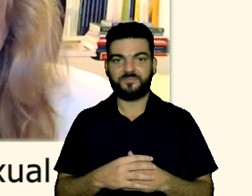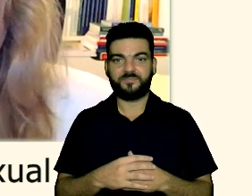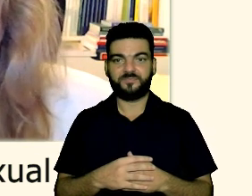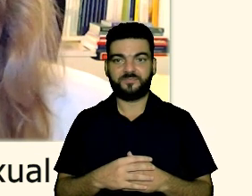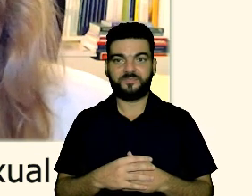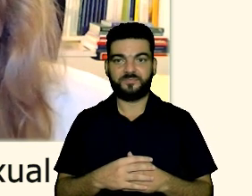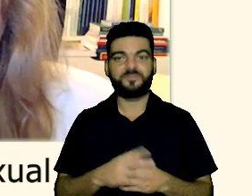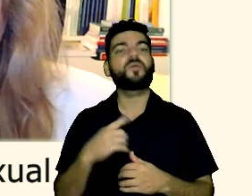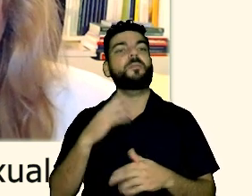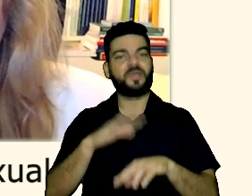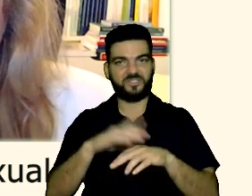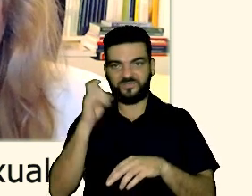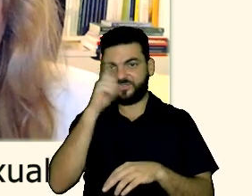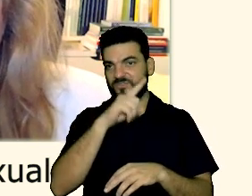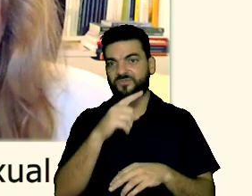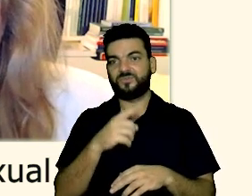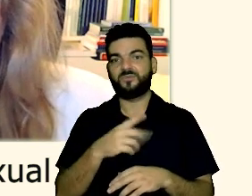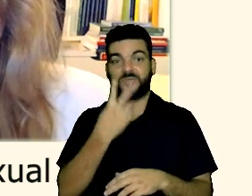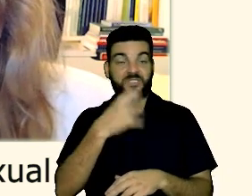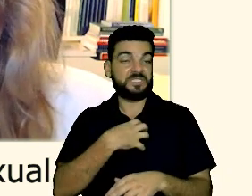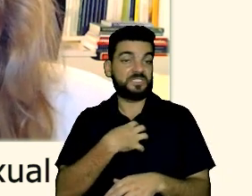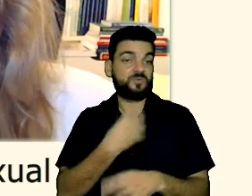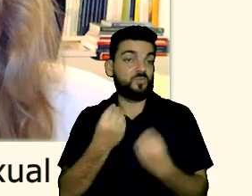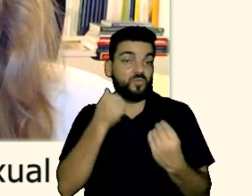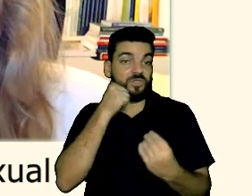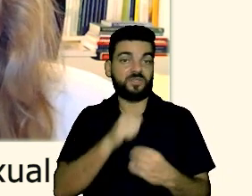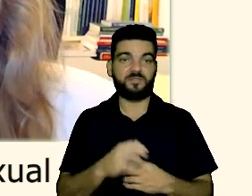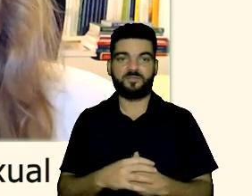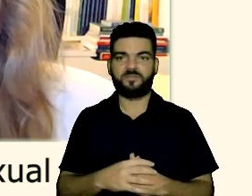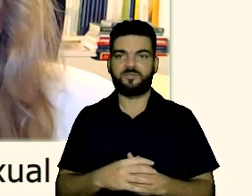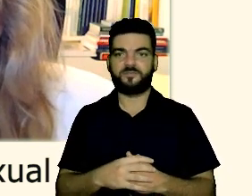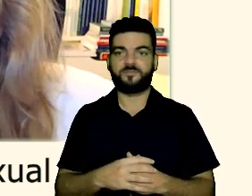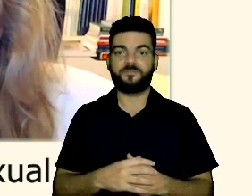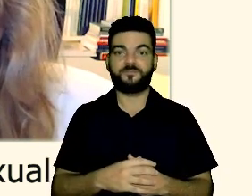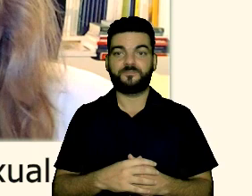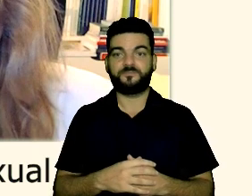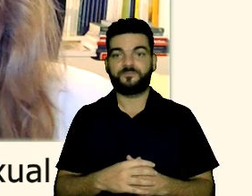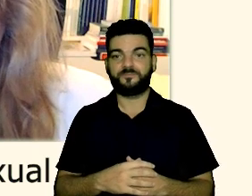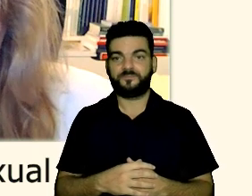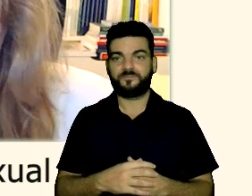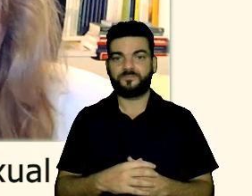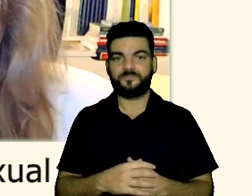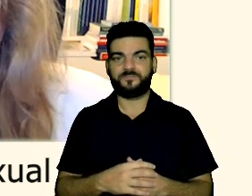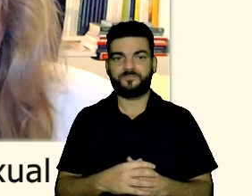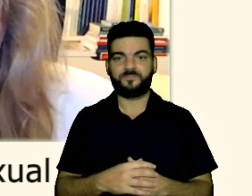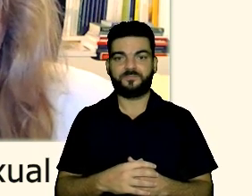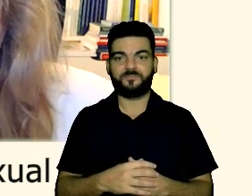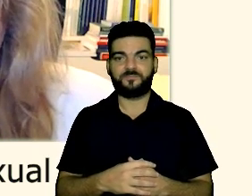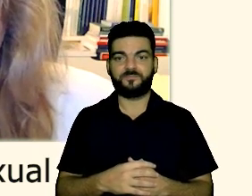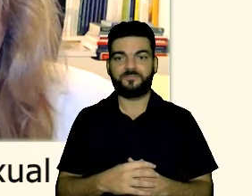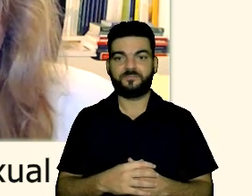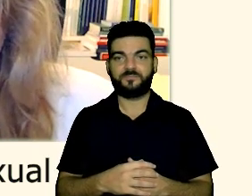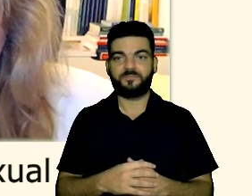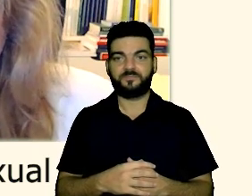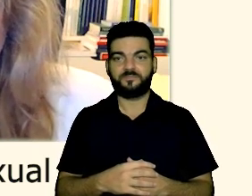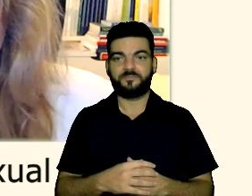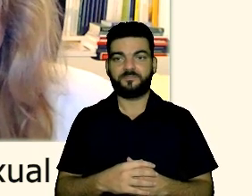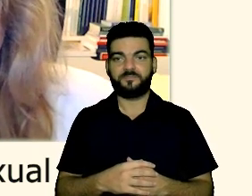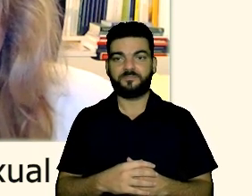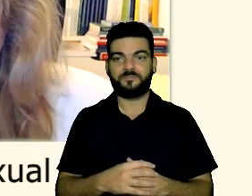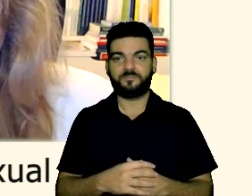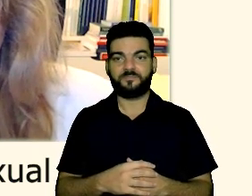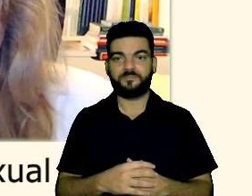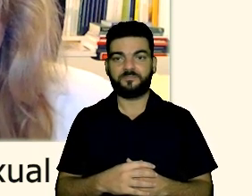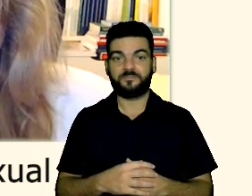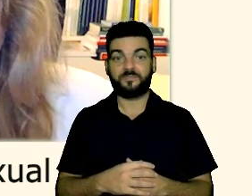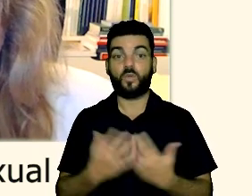Mas do nosso ponto de vista, nós temos muito questionado a nossa competência e tudo simplesmente pelo fato de sermos mulheres, né? Então é um desafio a mais no nosso dia a dia.